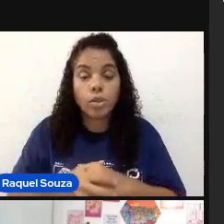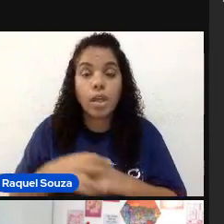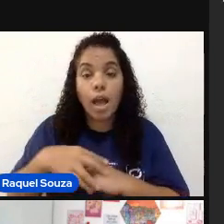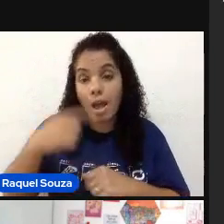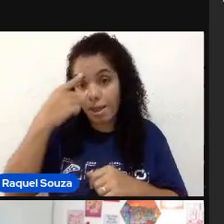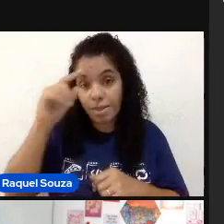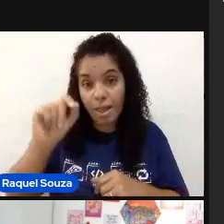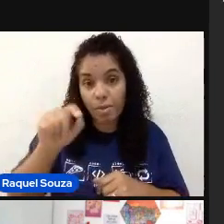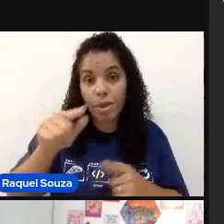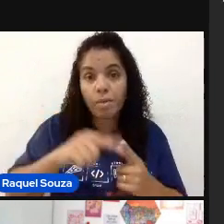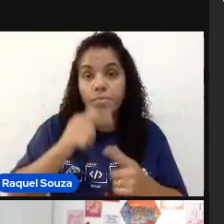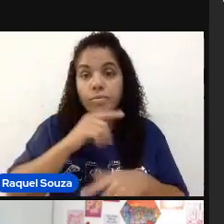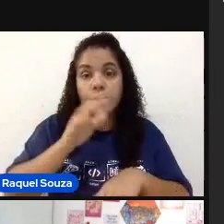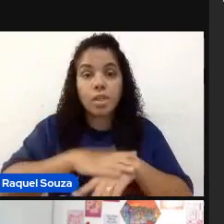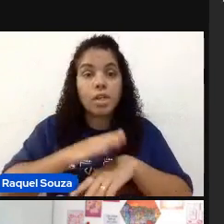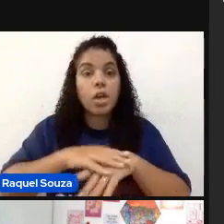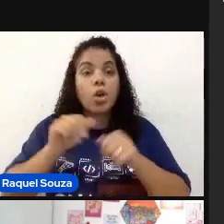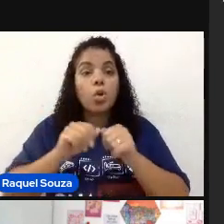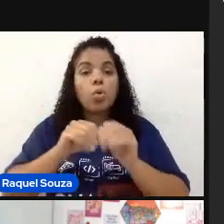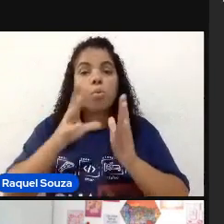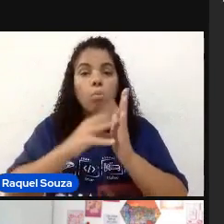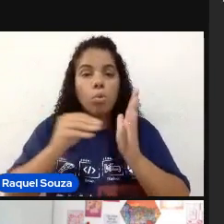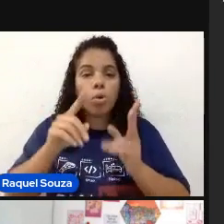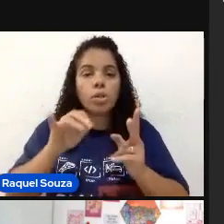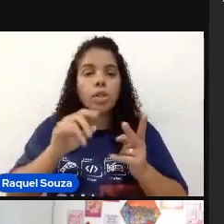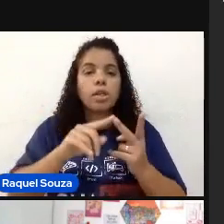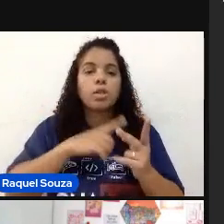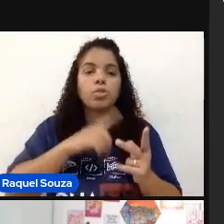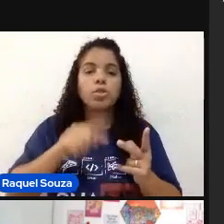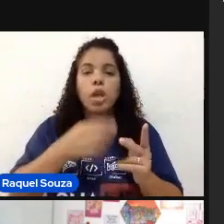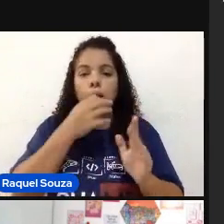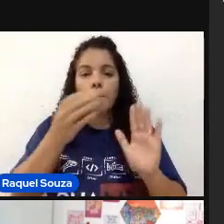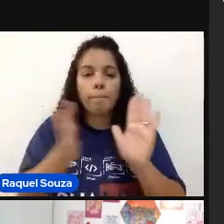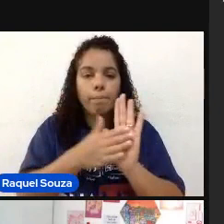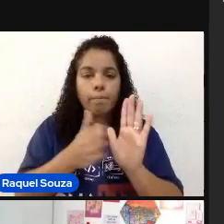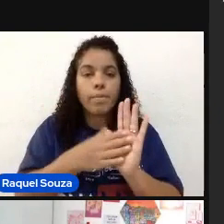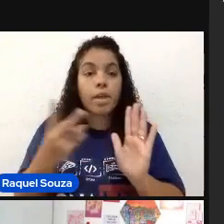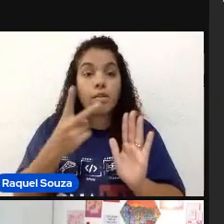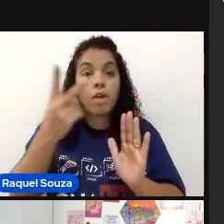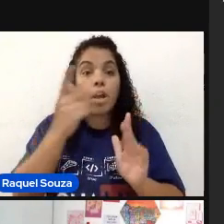aqui é construir um modelo de proposta de valor que seja